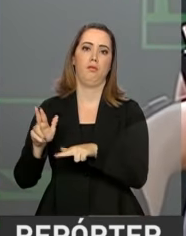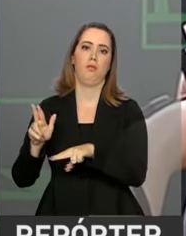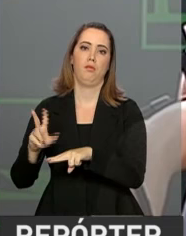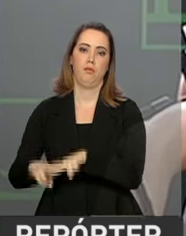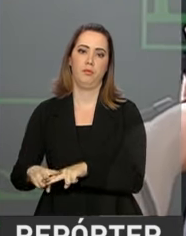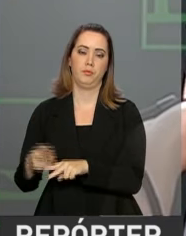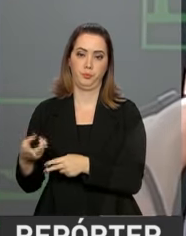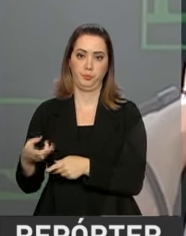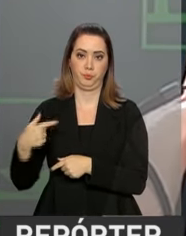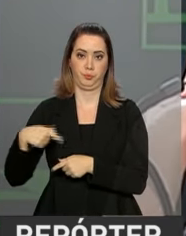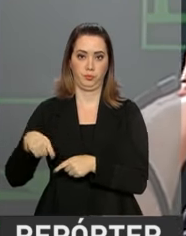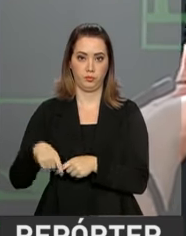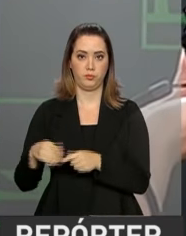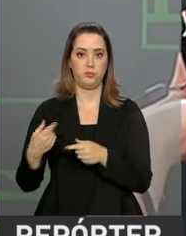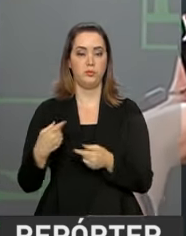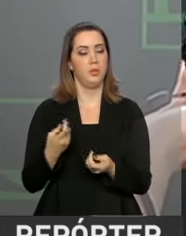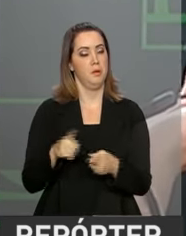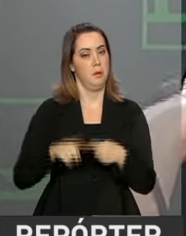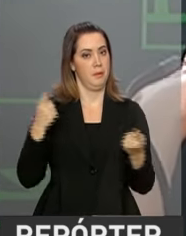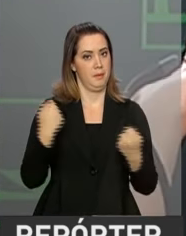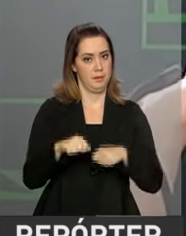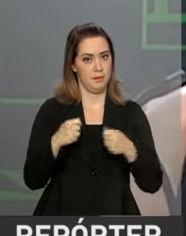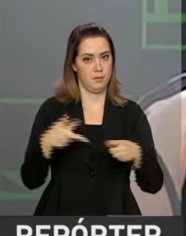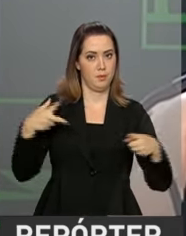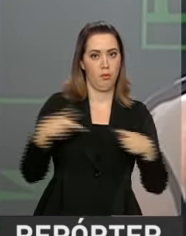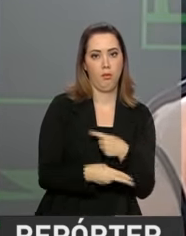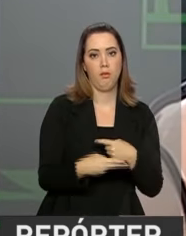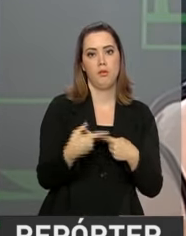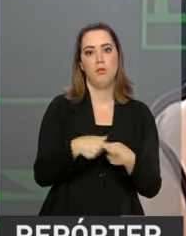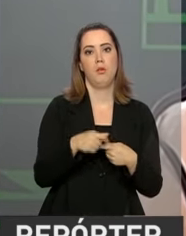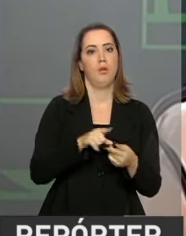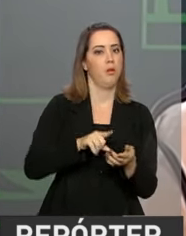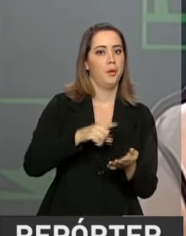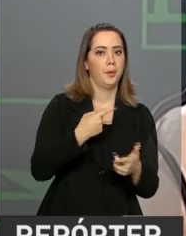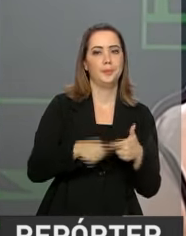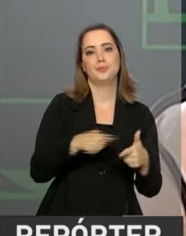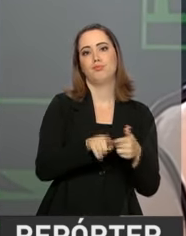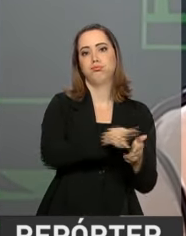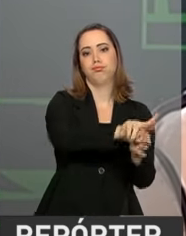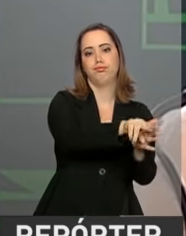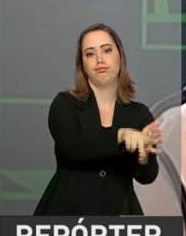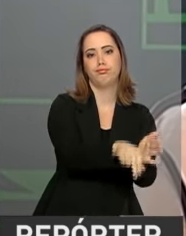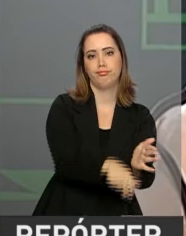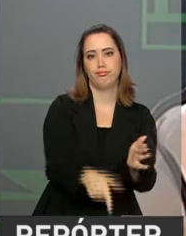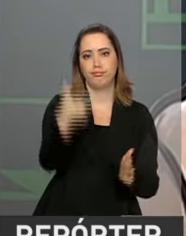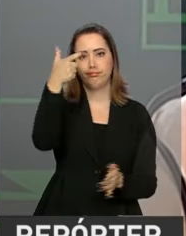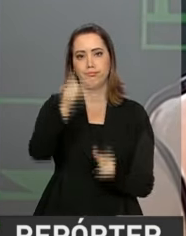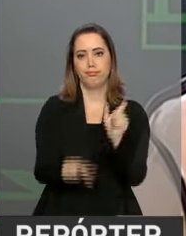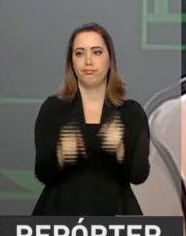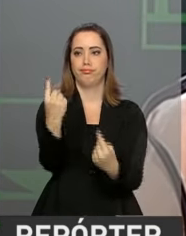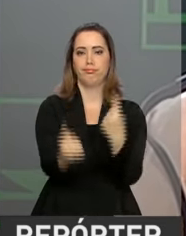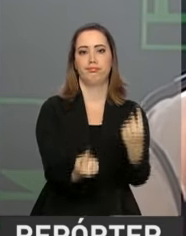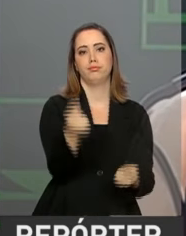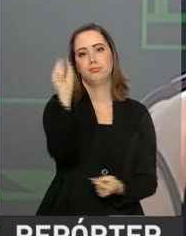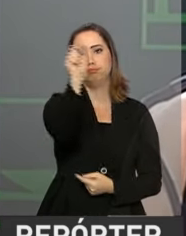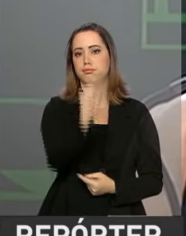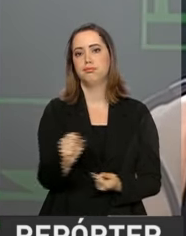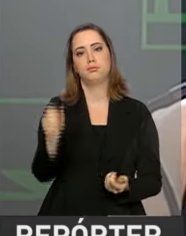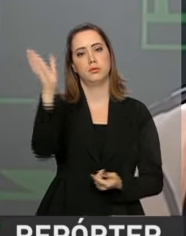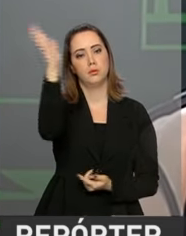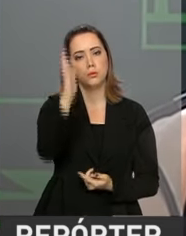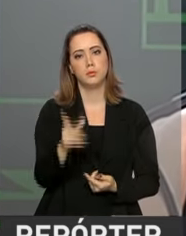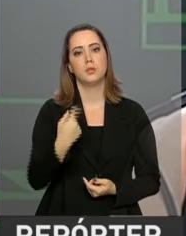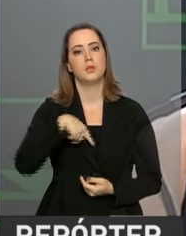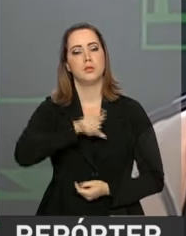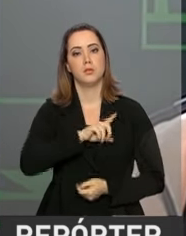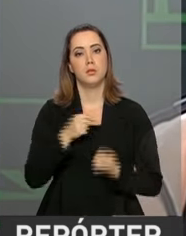há necessidade de algum bloqueio, um bloqueio que prejudica milhões de pessoas. Então, nós temos que regulamentar isso. Estamos